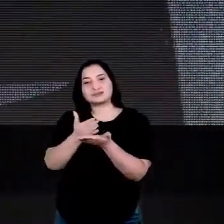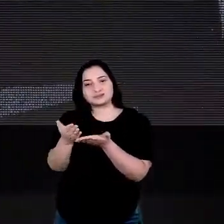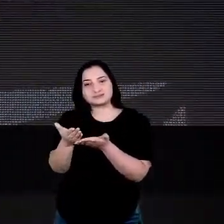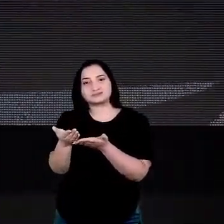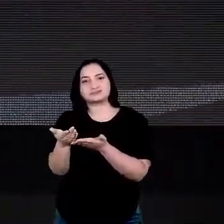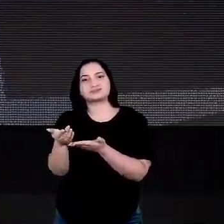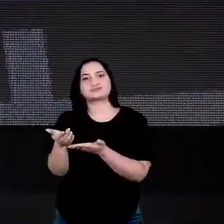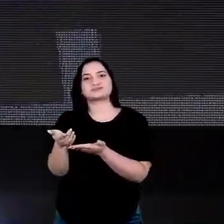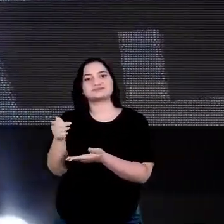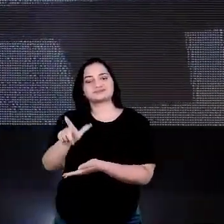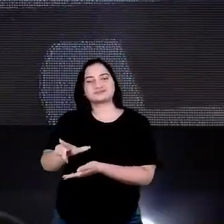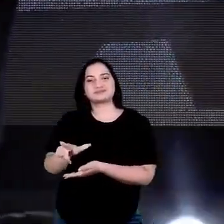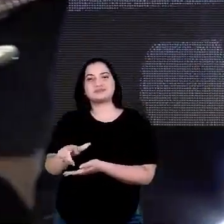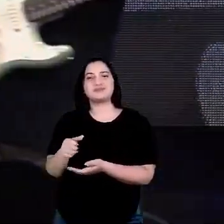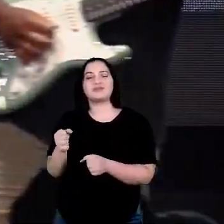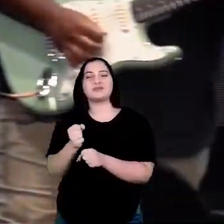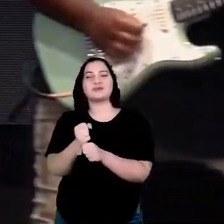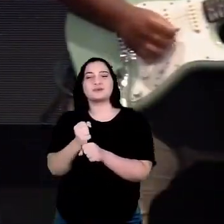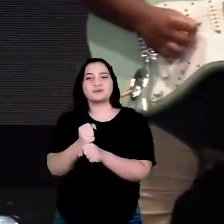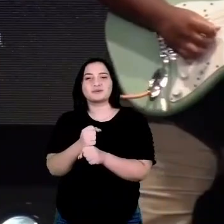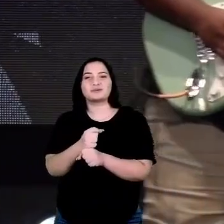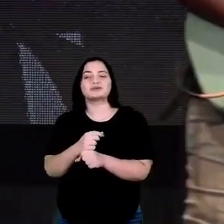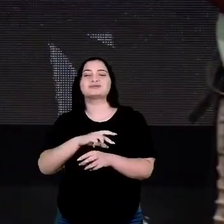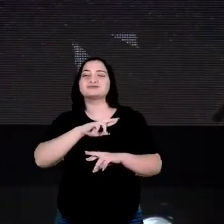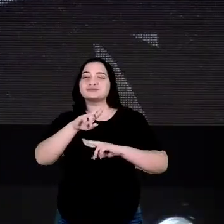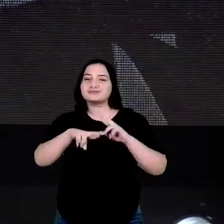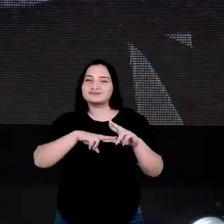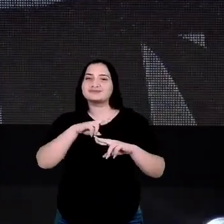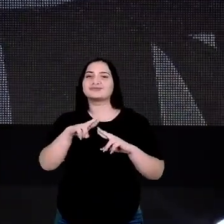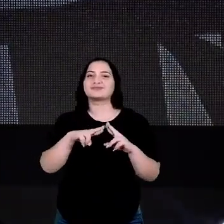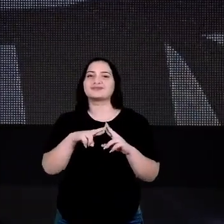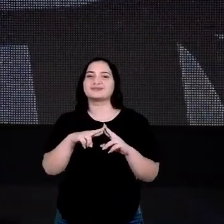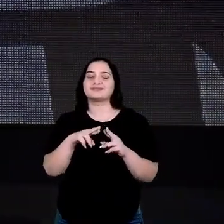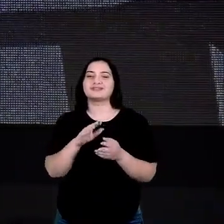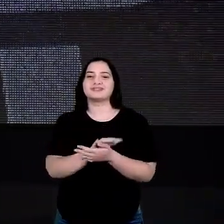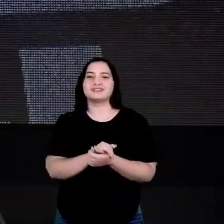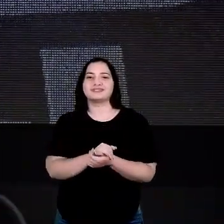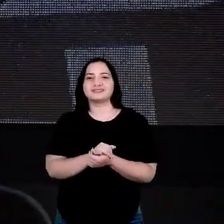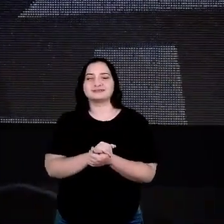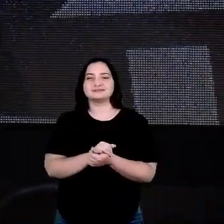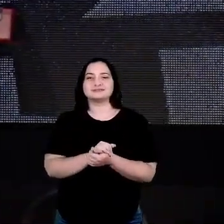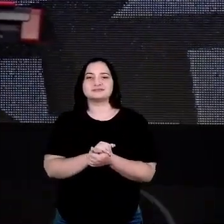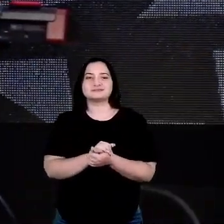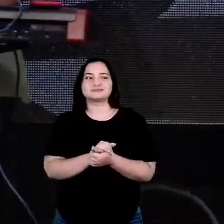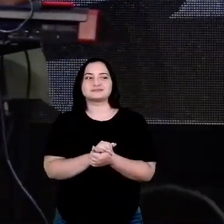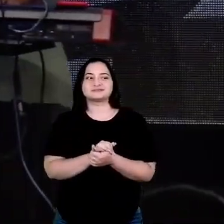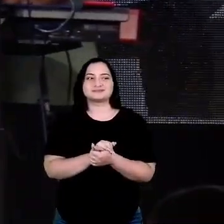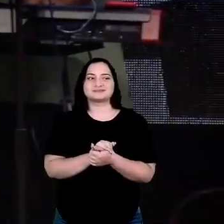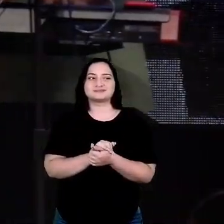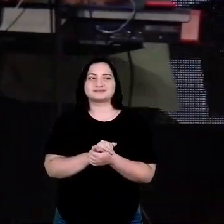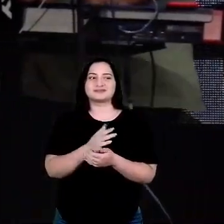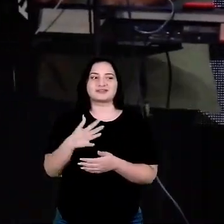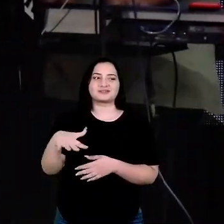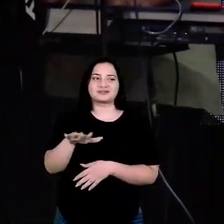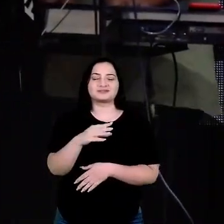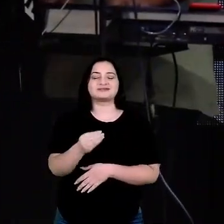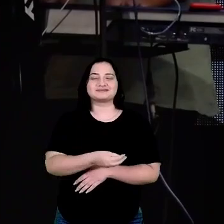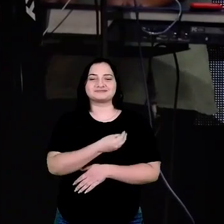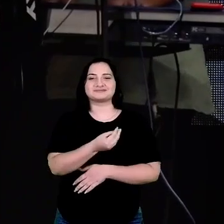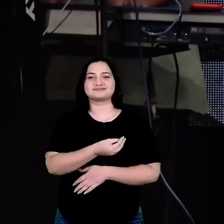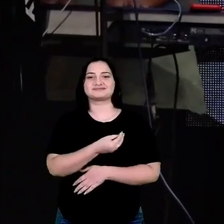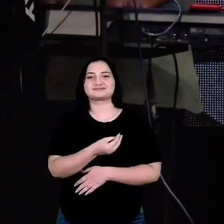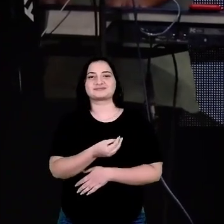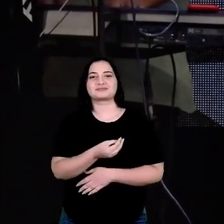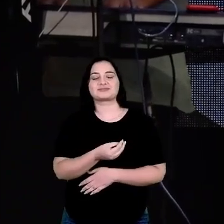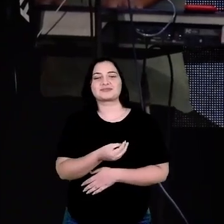o Senhor nos deu para recomeçarmos nas áreas da nossa vida. Pai, faça com que os Teus filhos, que